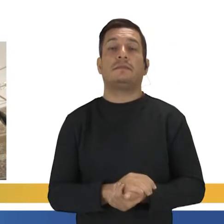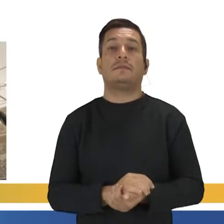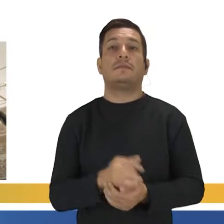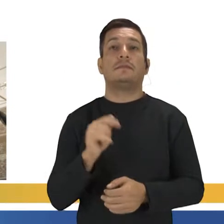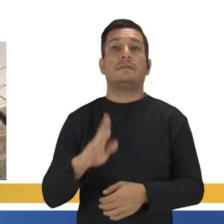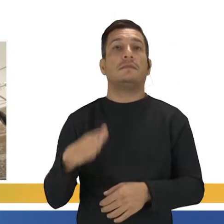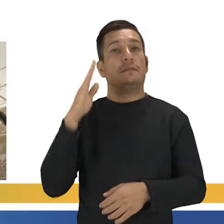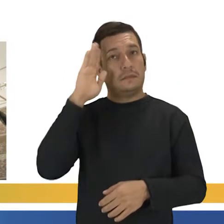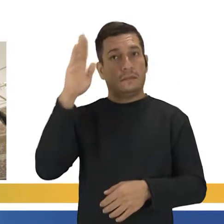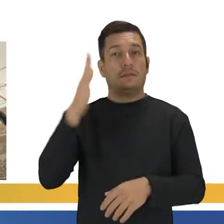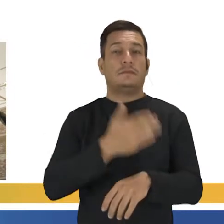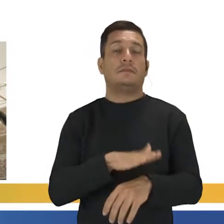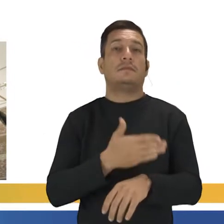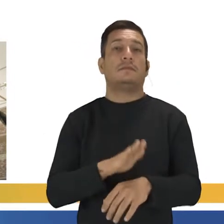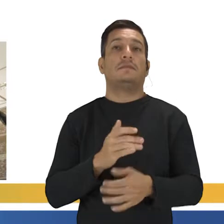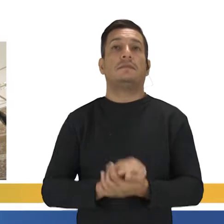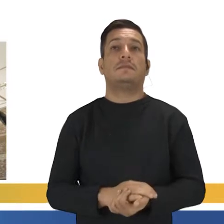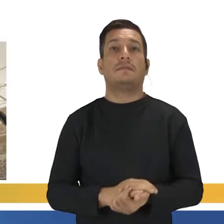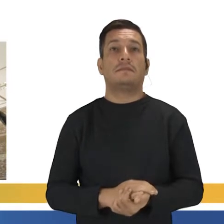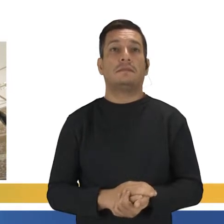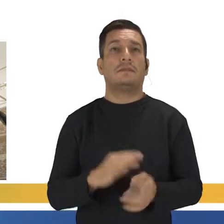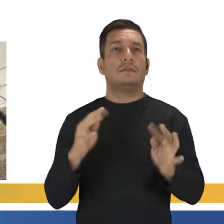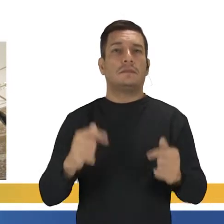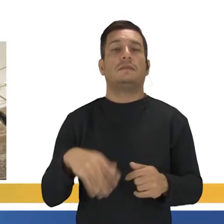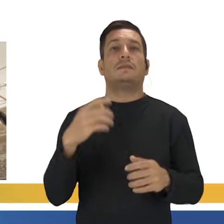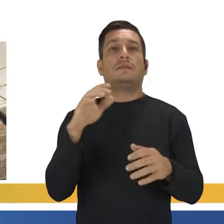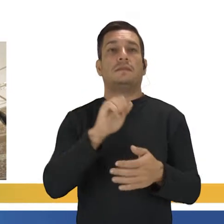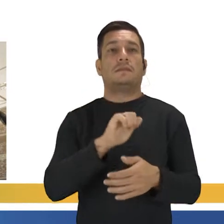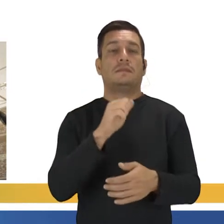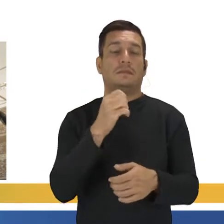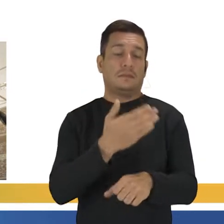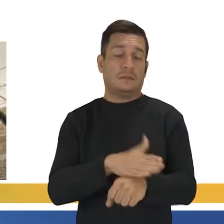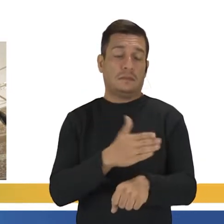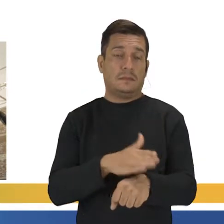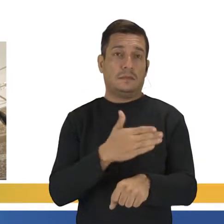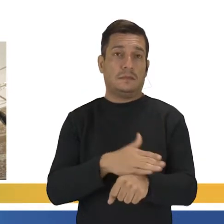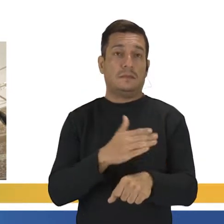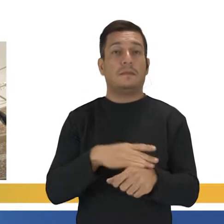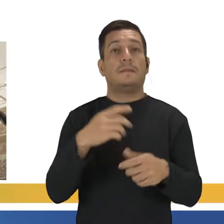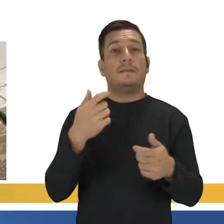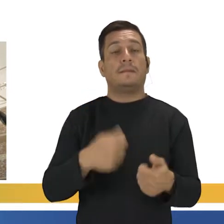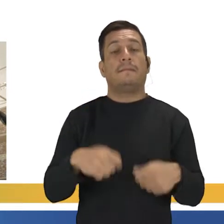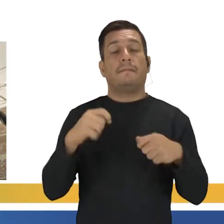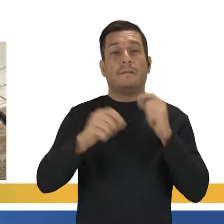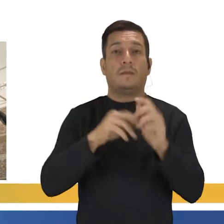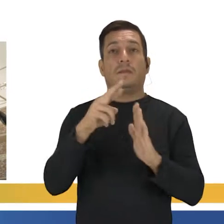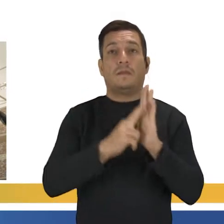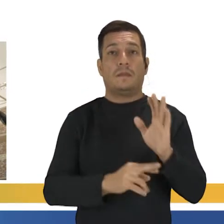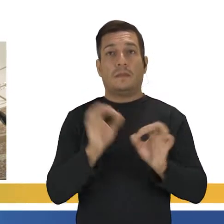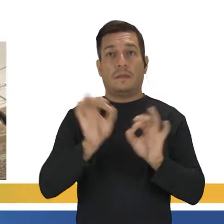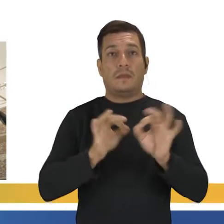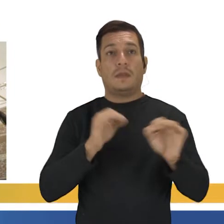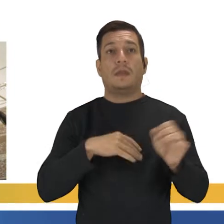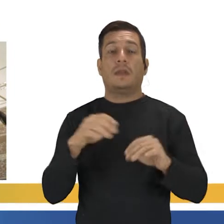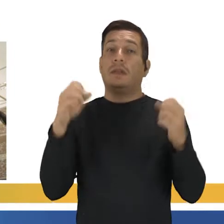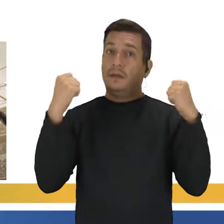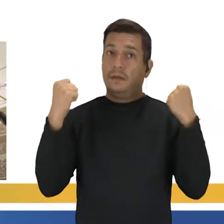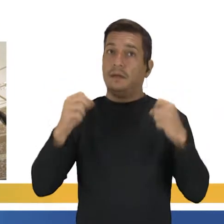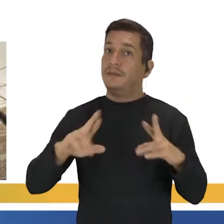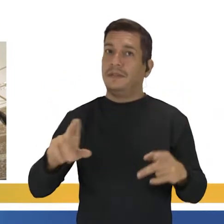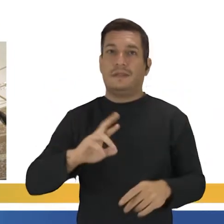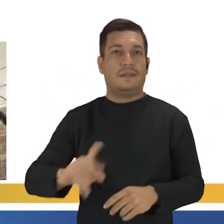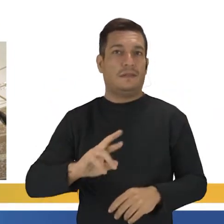Olá, tudo bem? Eu sou o professor Zezinho Martins e é a nossa quarta aula com abordagens a questões do Enem. Tá? Hoje nós vamos